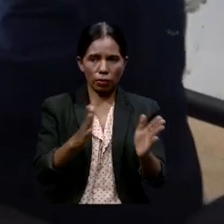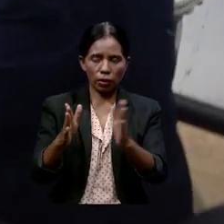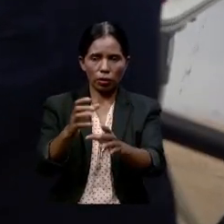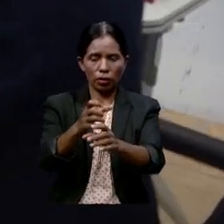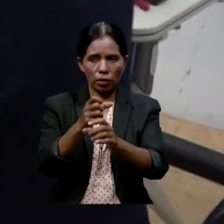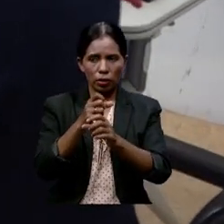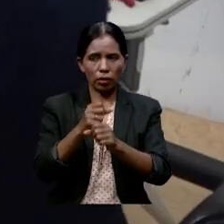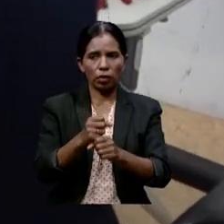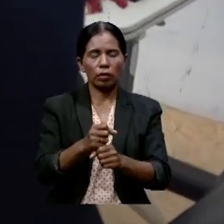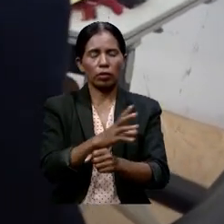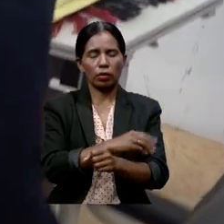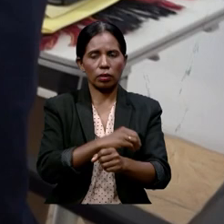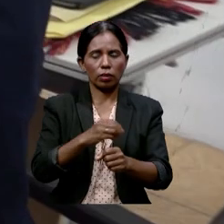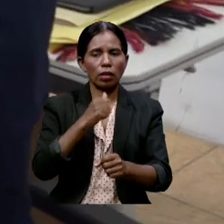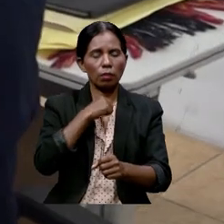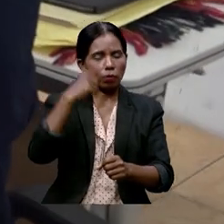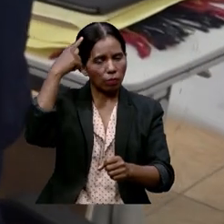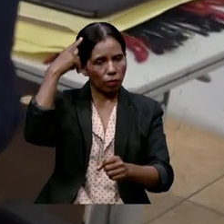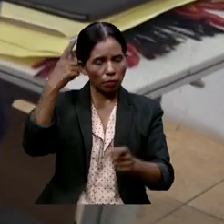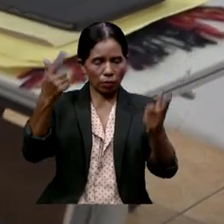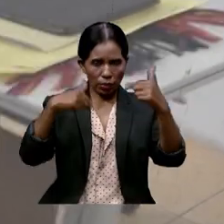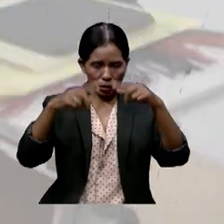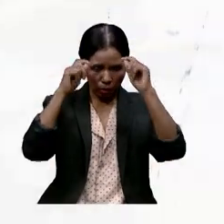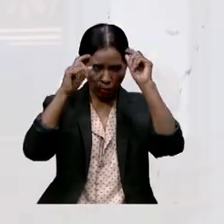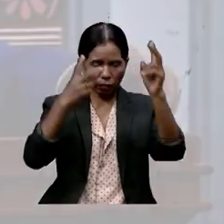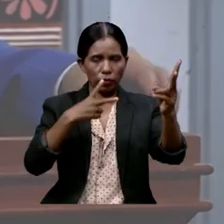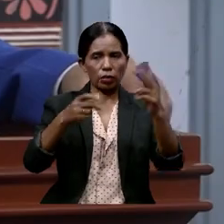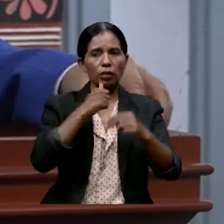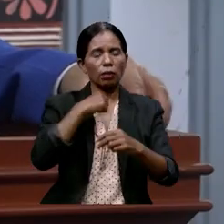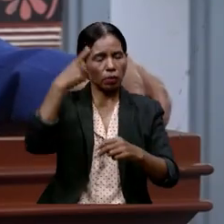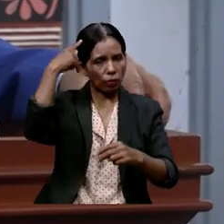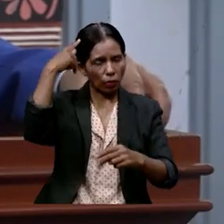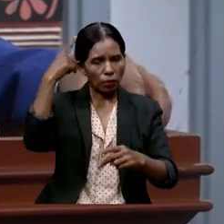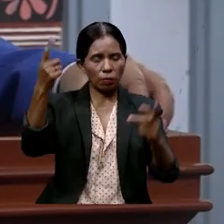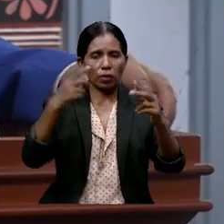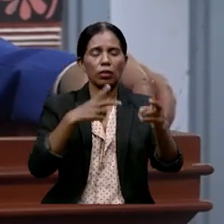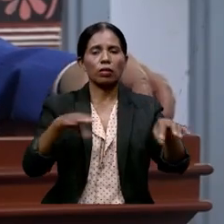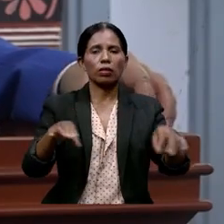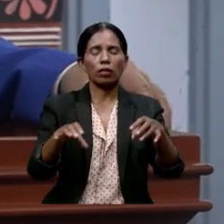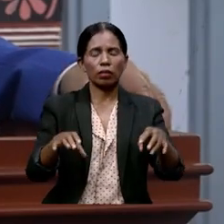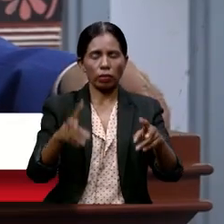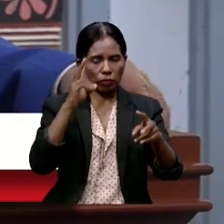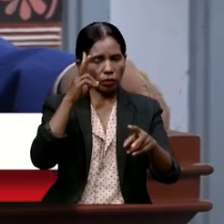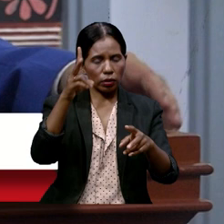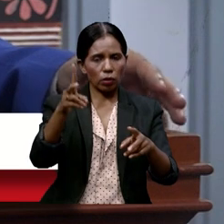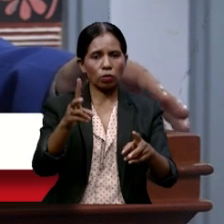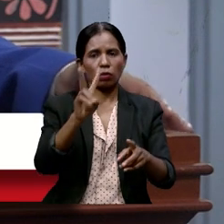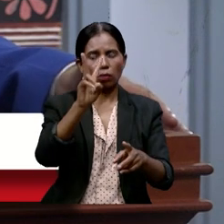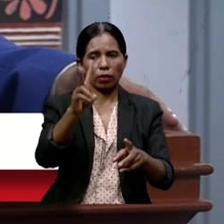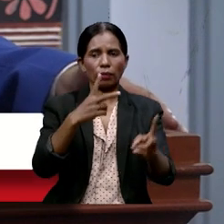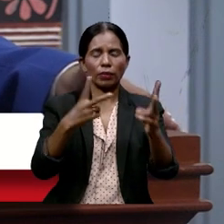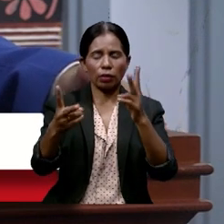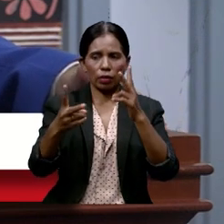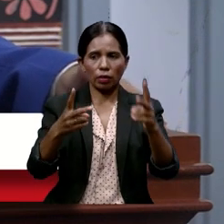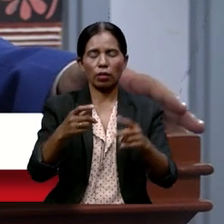visita Papa Francisco e Timor-Leste. Visita amu Papa ne, amu Papa mai ho missão rua, visita pastoral Dom